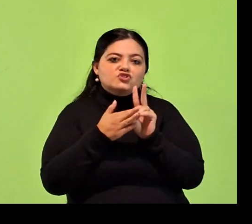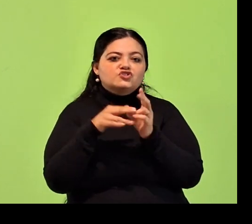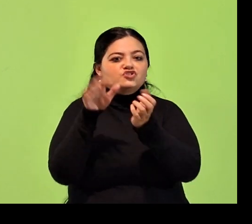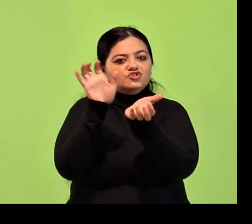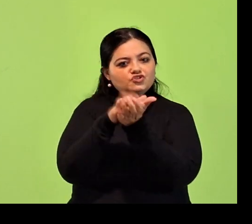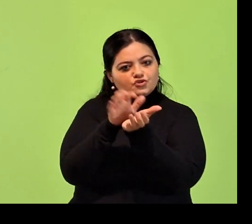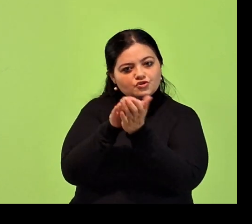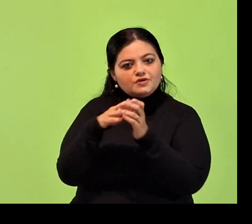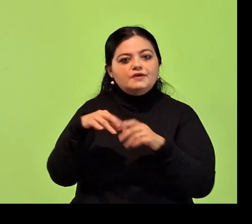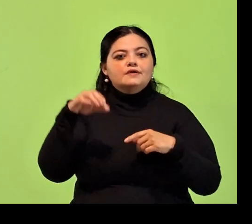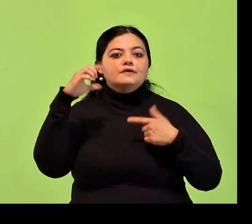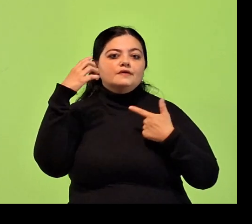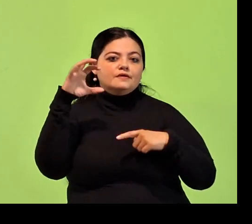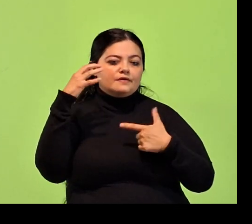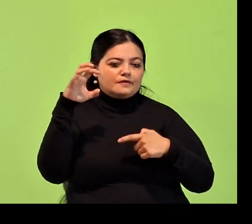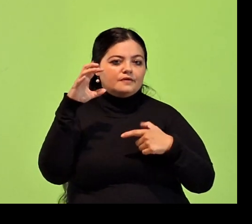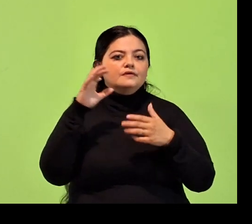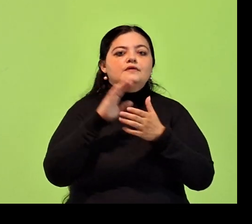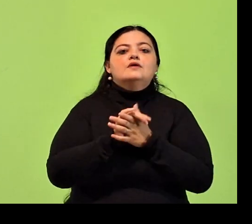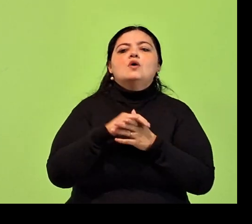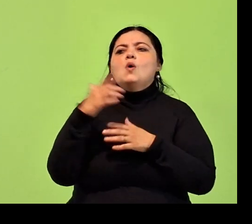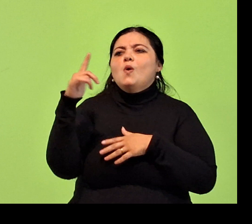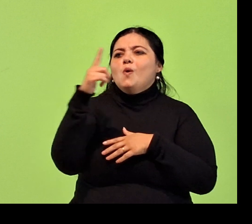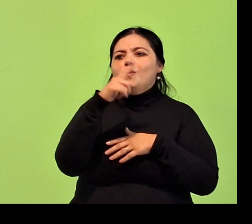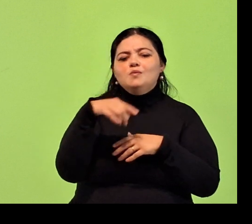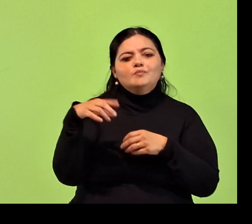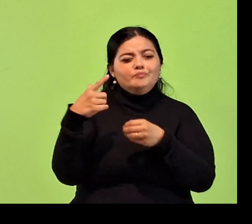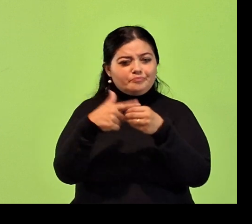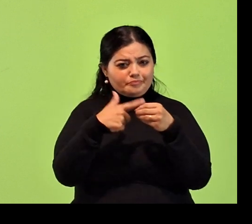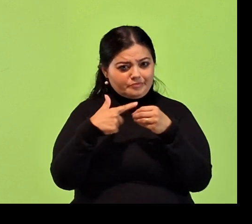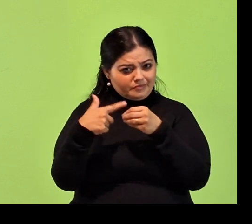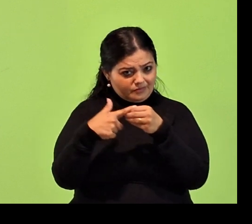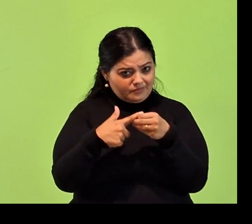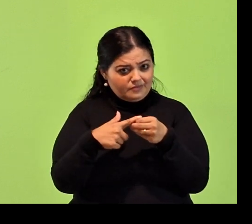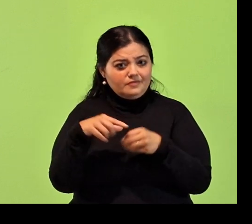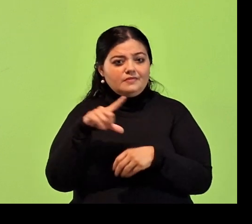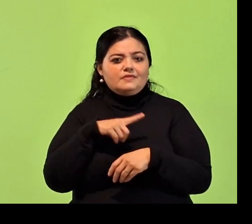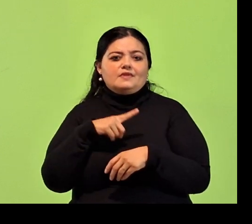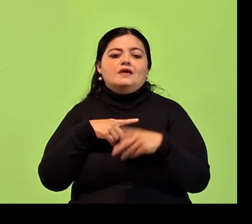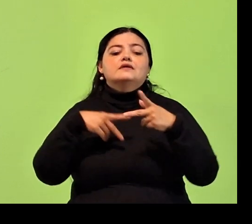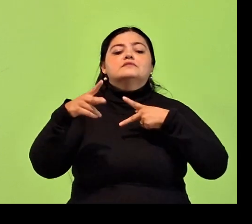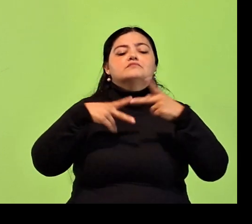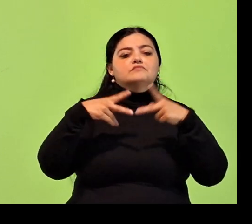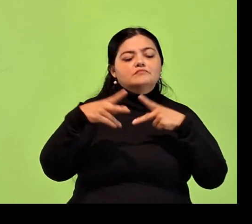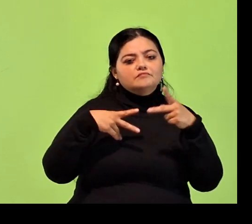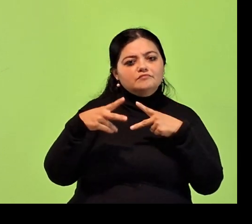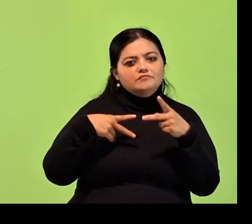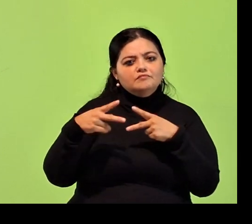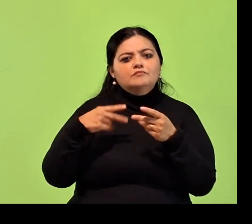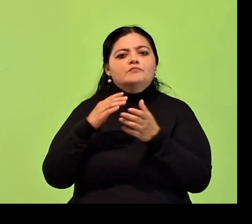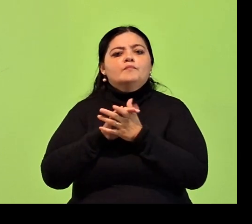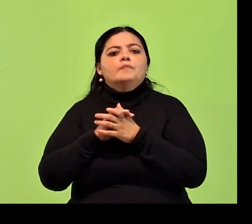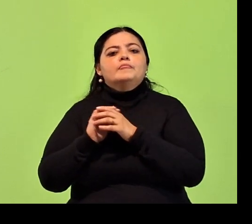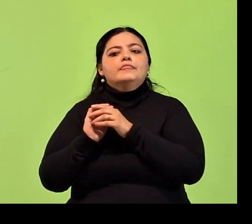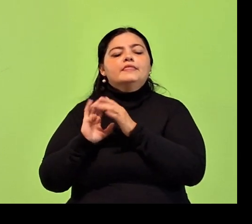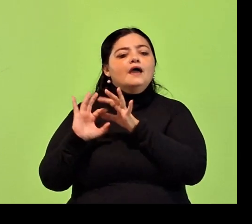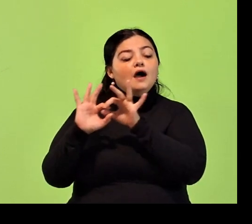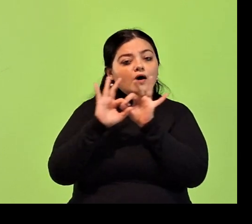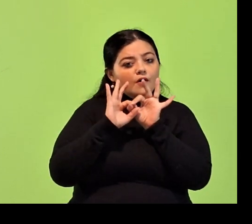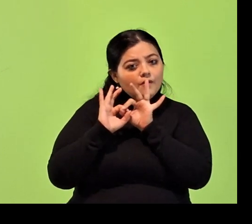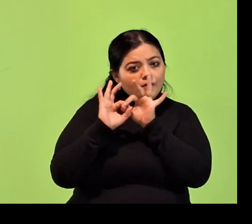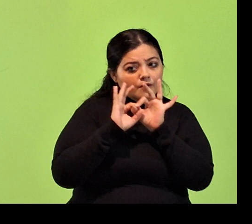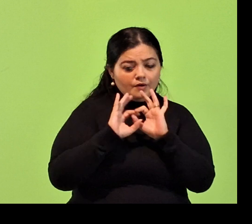Caçapava e outras se encontram com cidades que celebram missões jesuítas como São José dos Campos. Ao reunir nossos